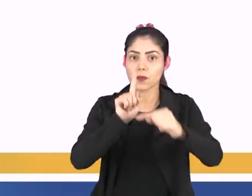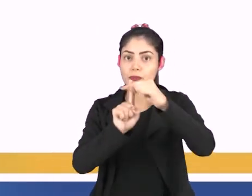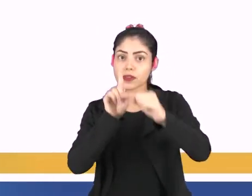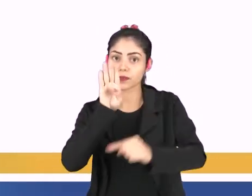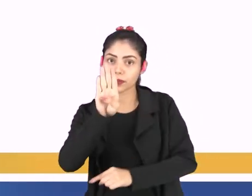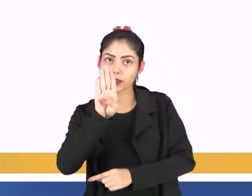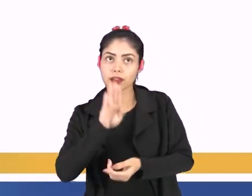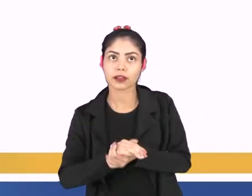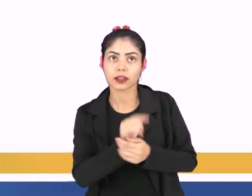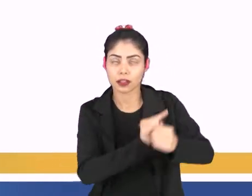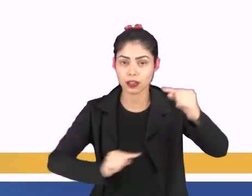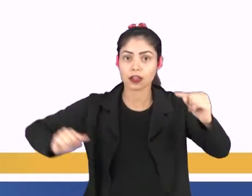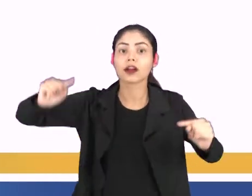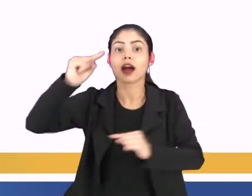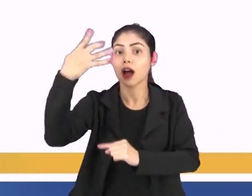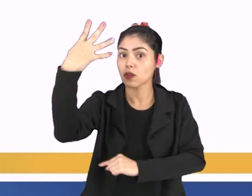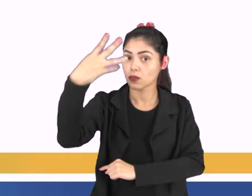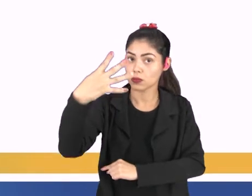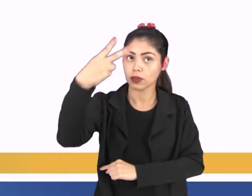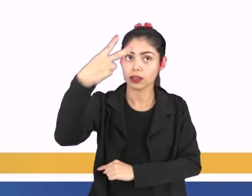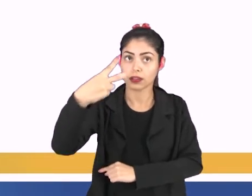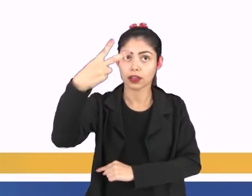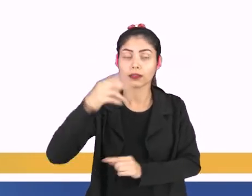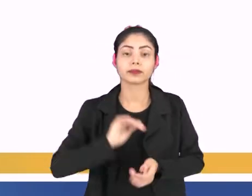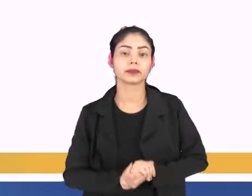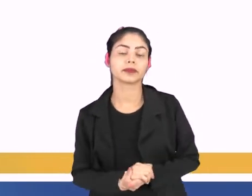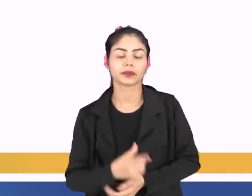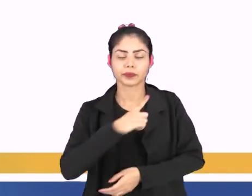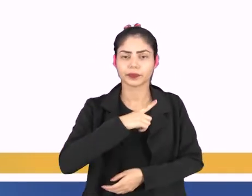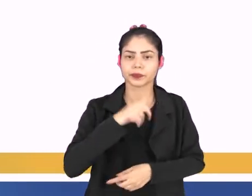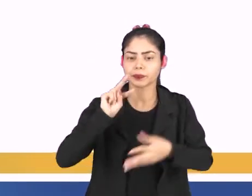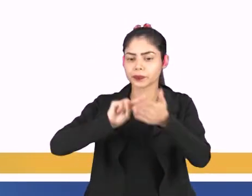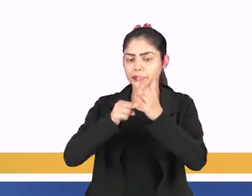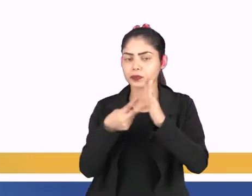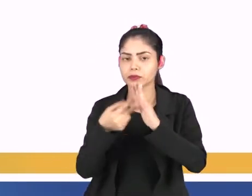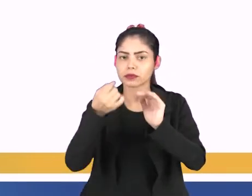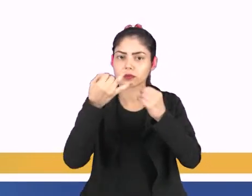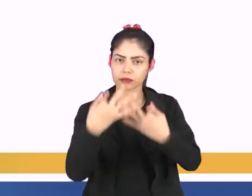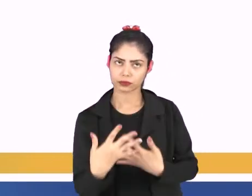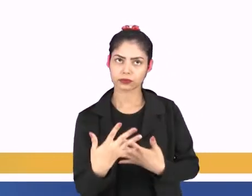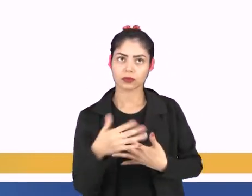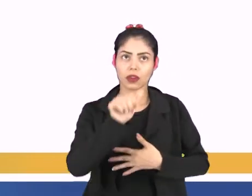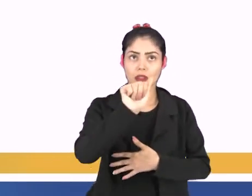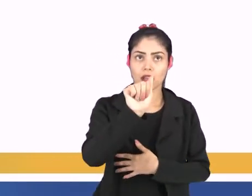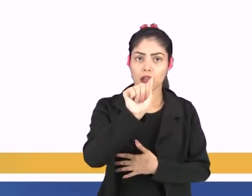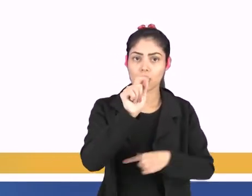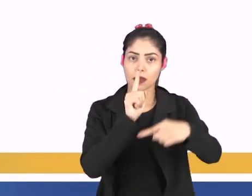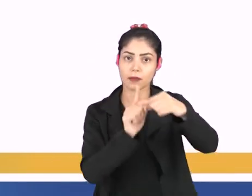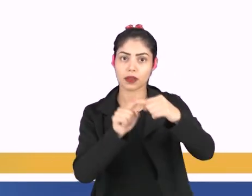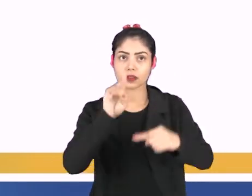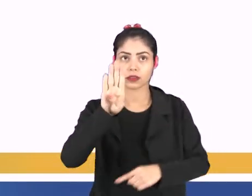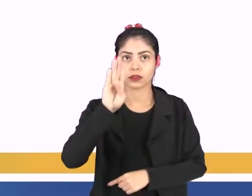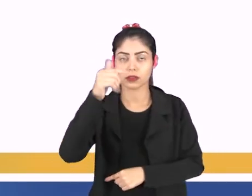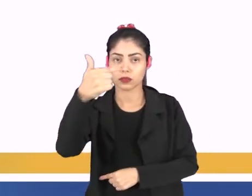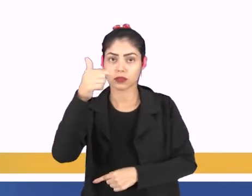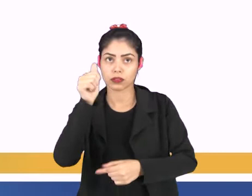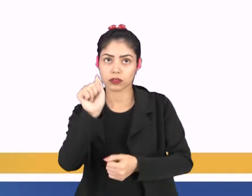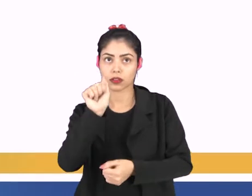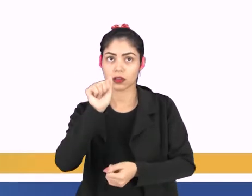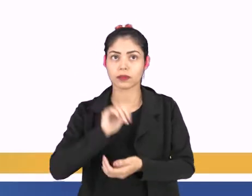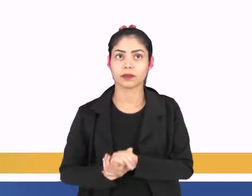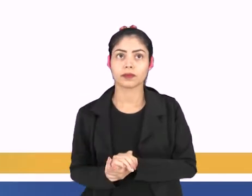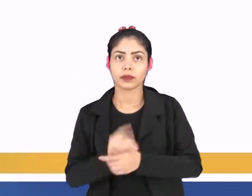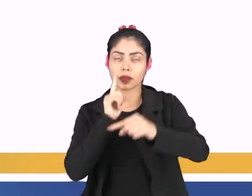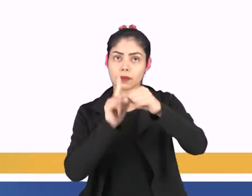B elevado ao quadrado, ele nos dá aí a seguinte sentença: A ao quadrado mais 2A vezes